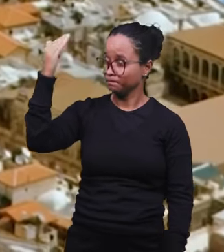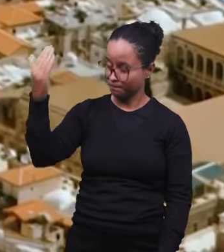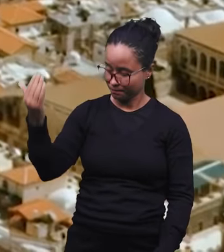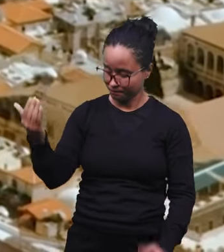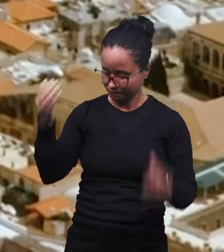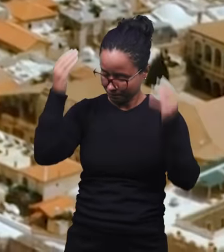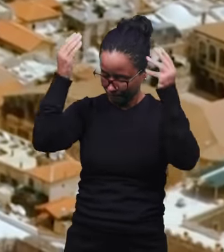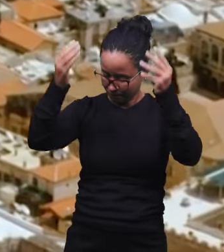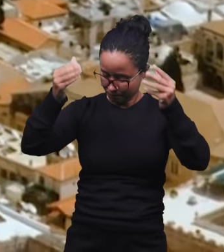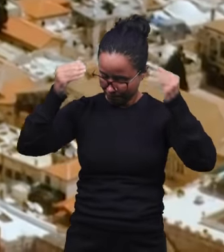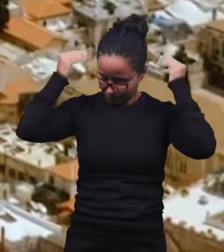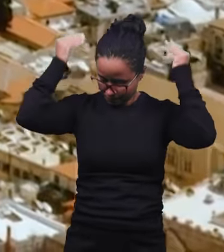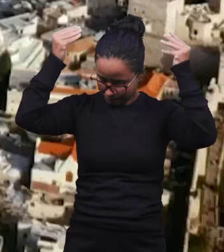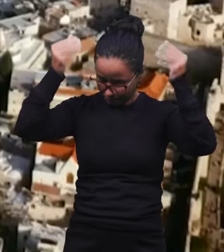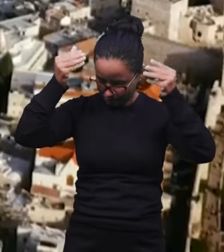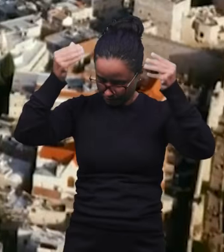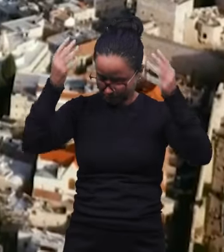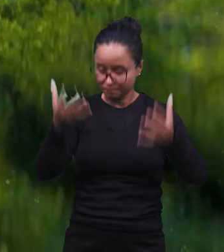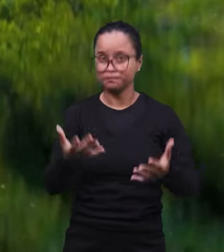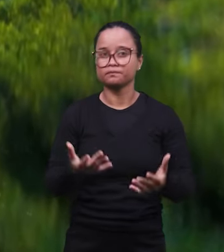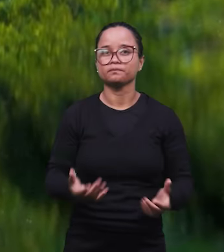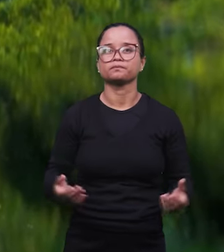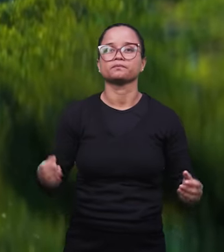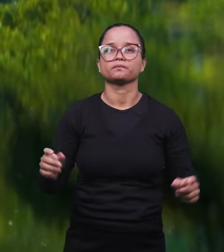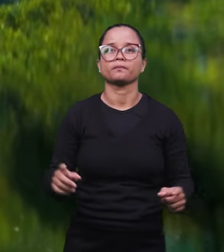Hosana ao vosso